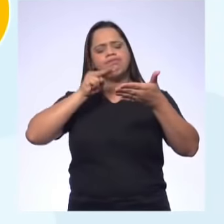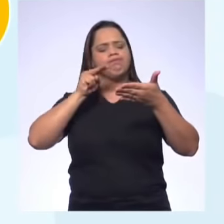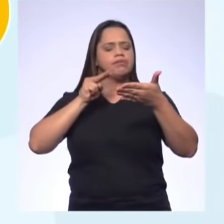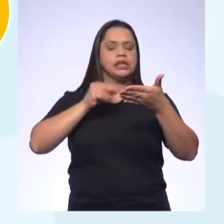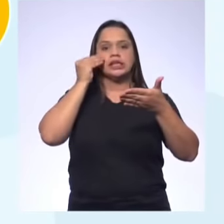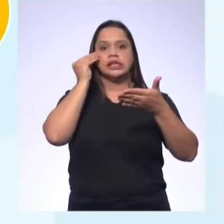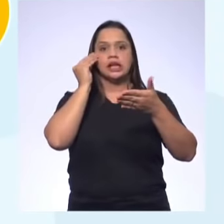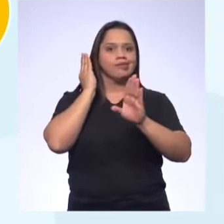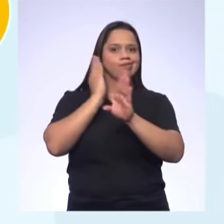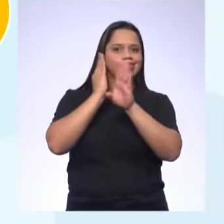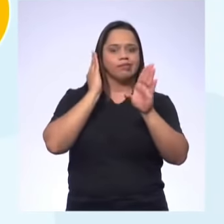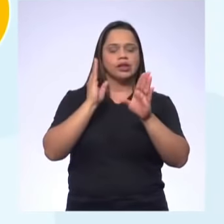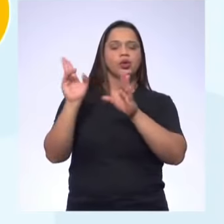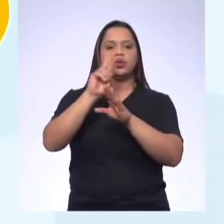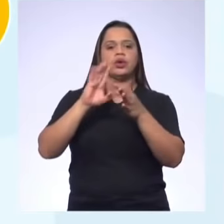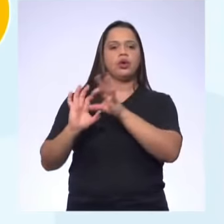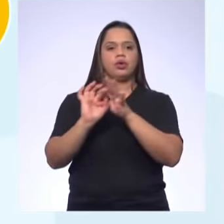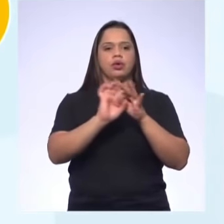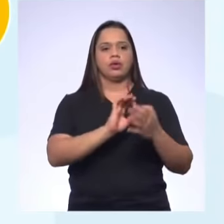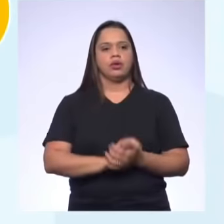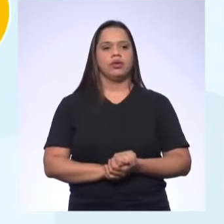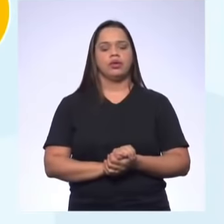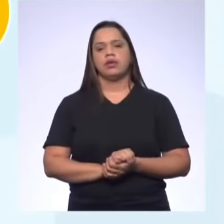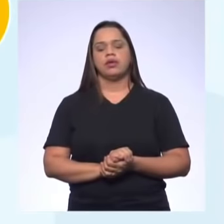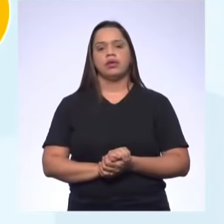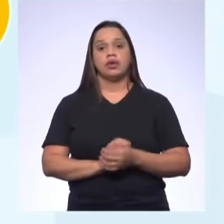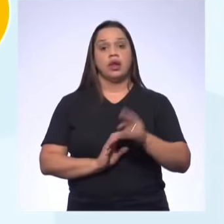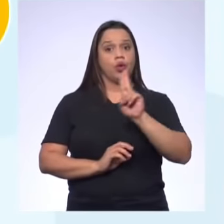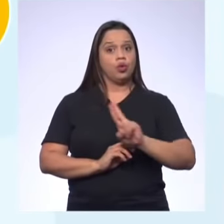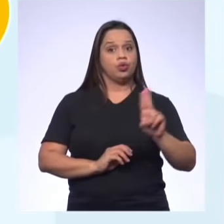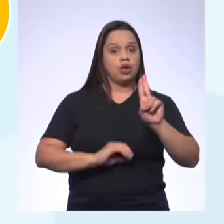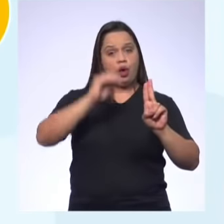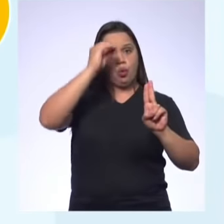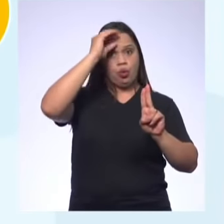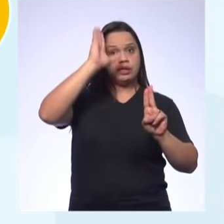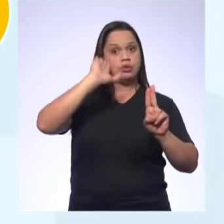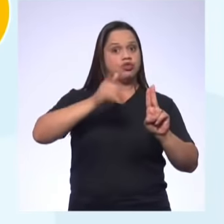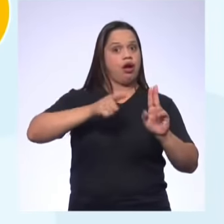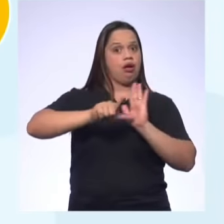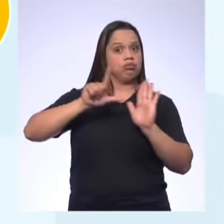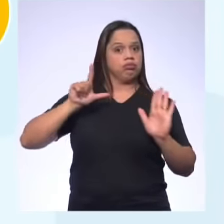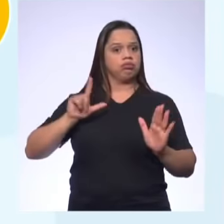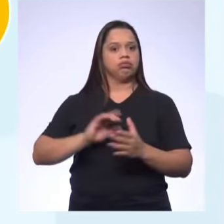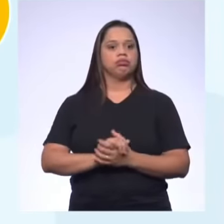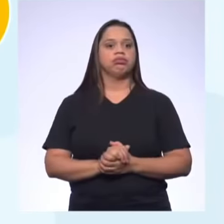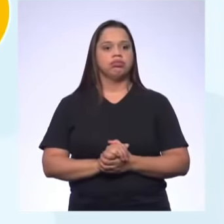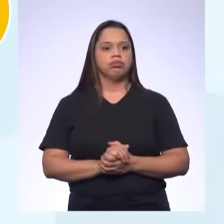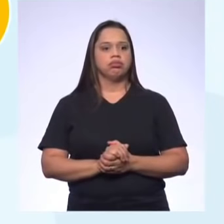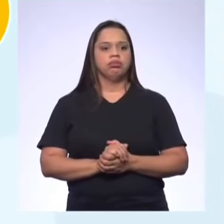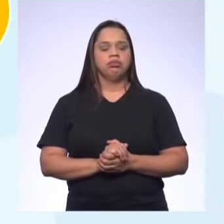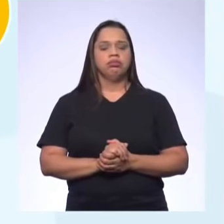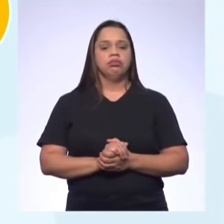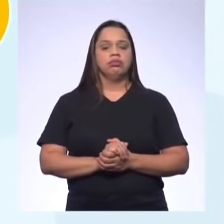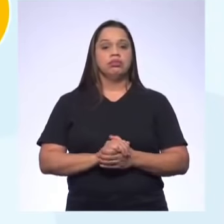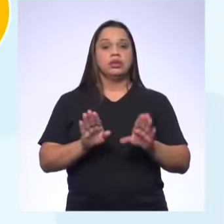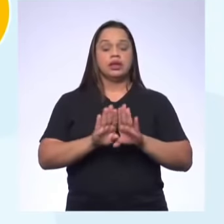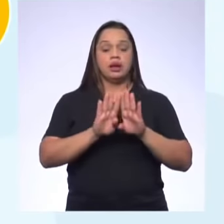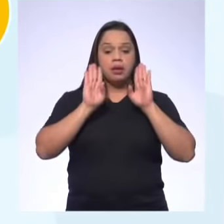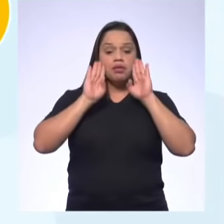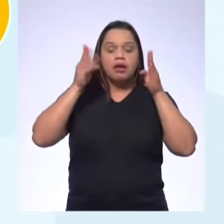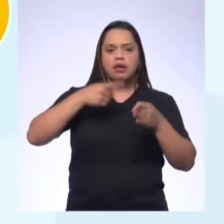descobrir. Using previous knowledge. Usar o conhecimento anterior. Make inference. Fazer